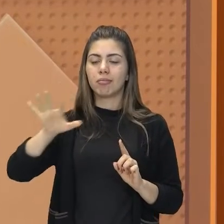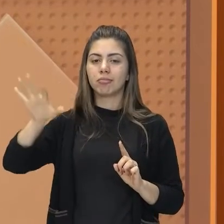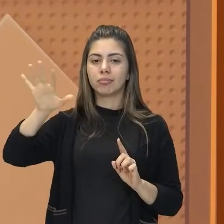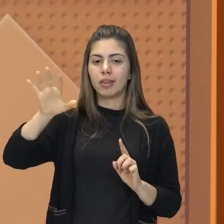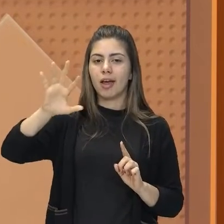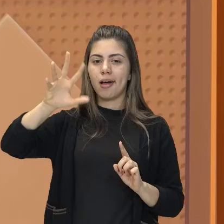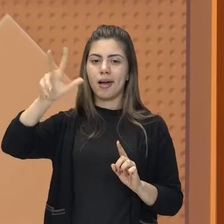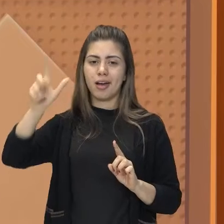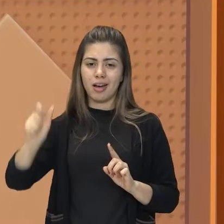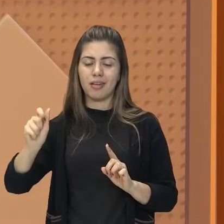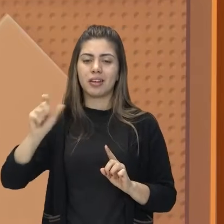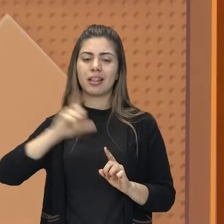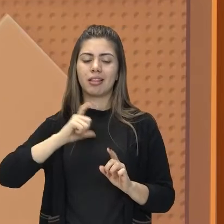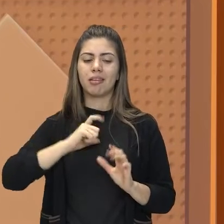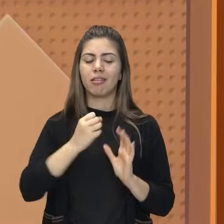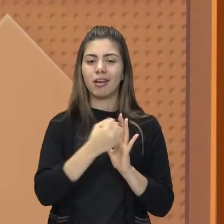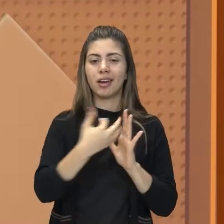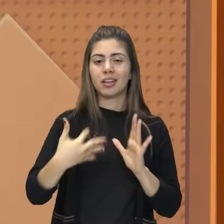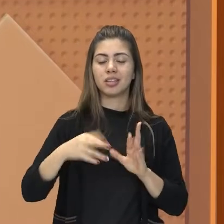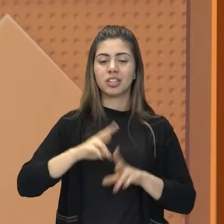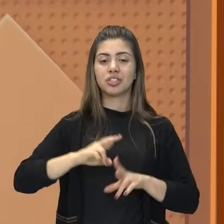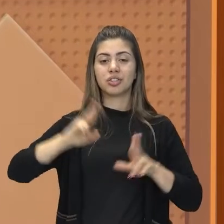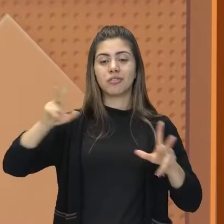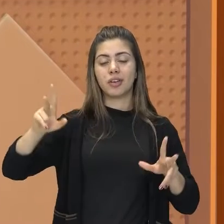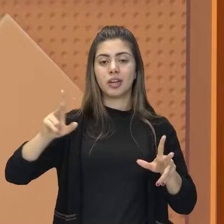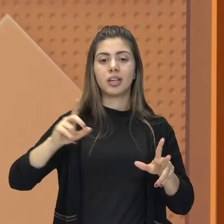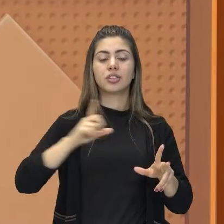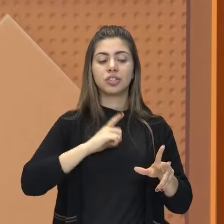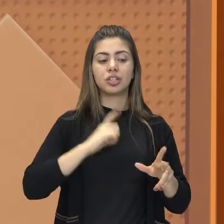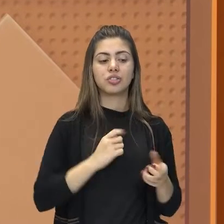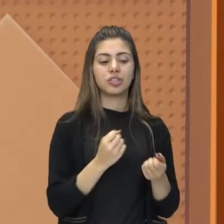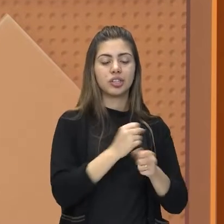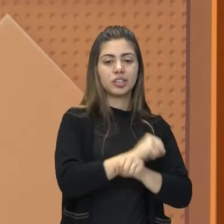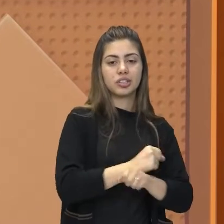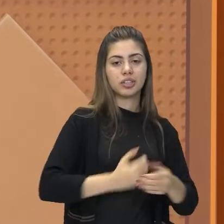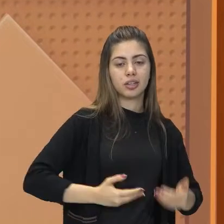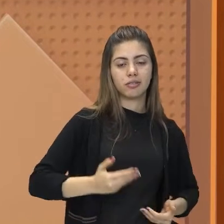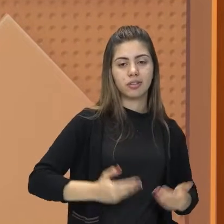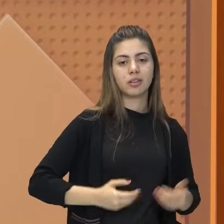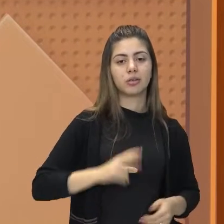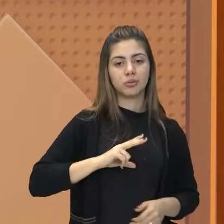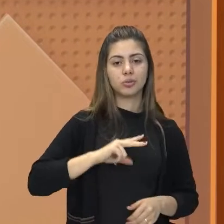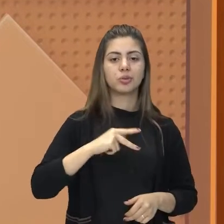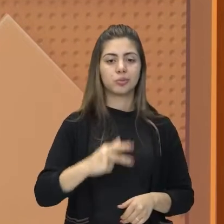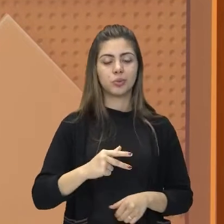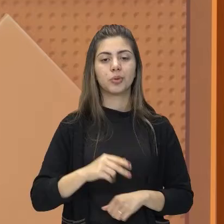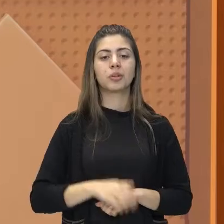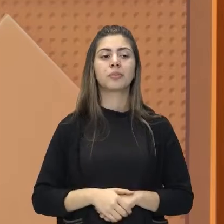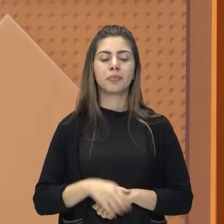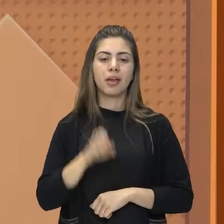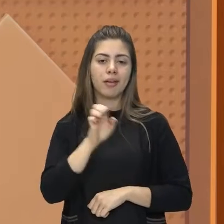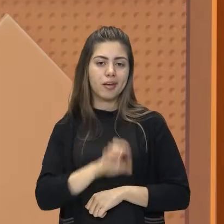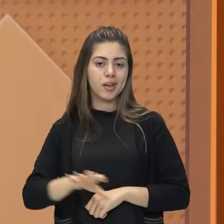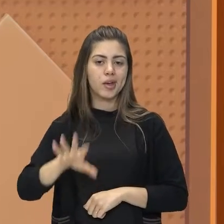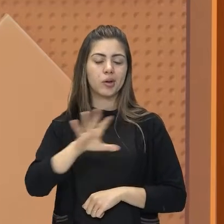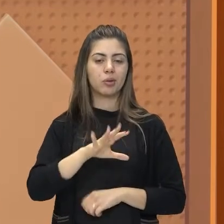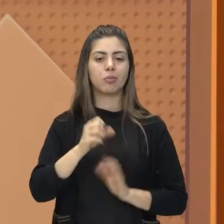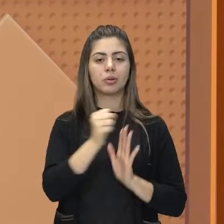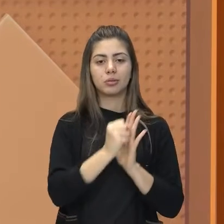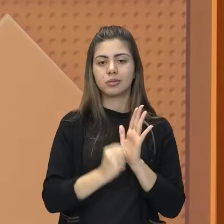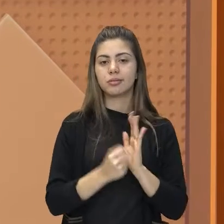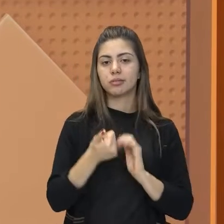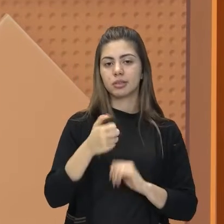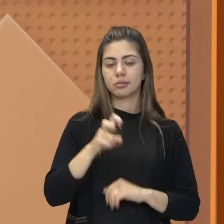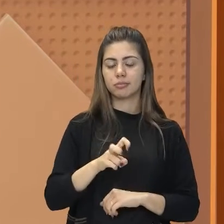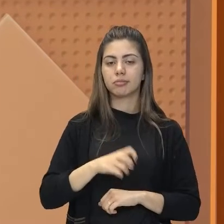tem características distintas da escravidão introduzida pelos portugueses, pelos europeus, a partir do século